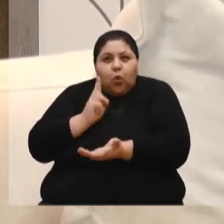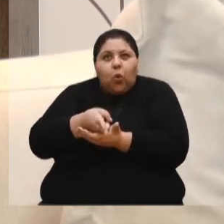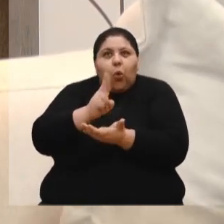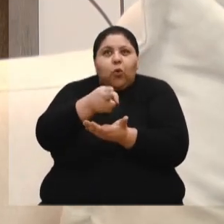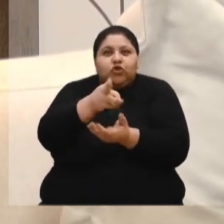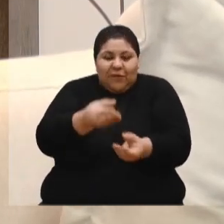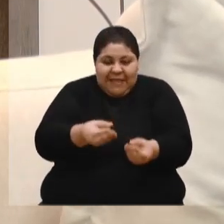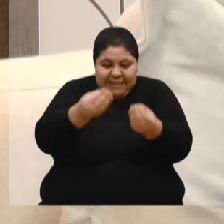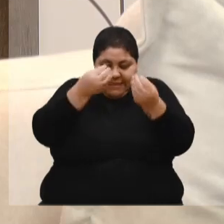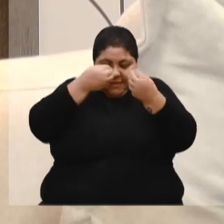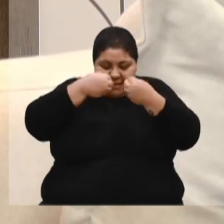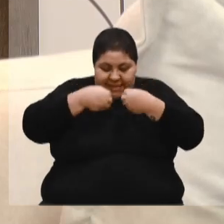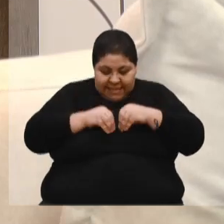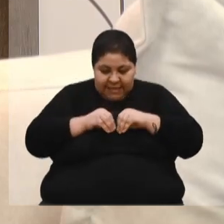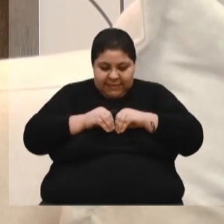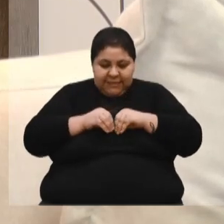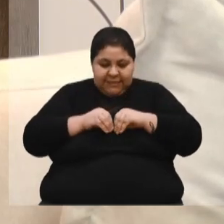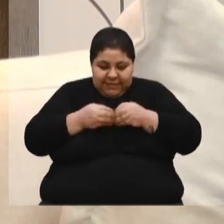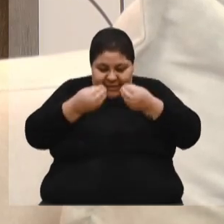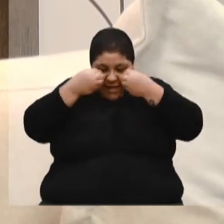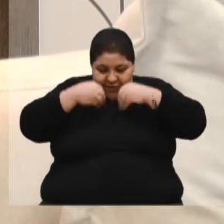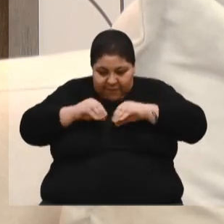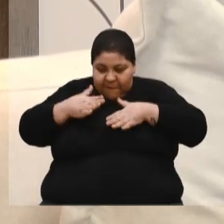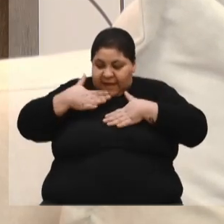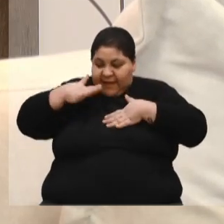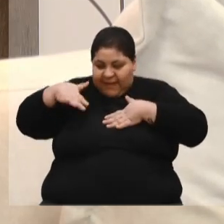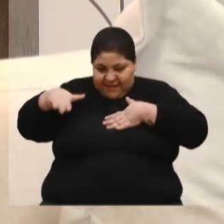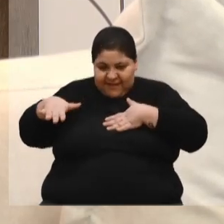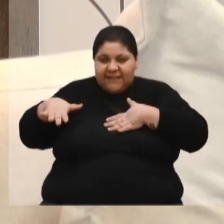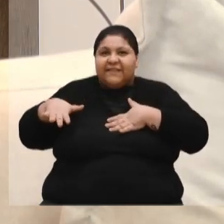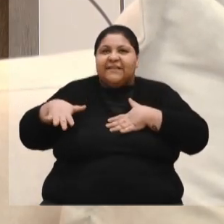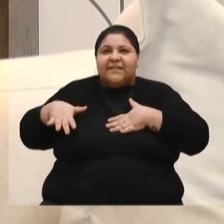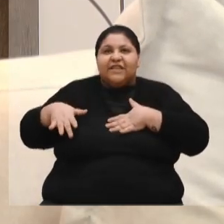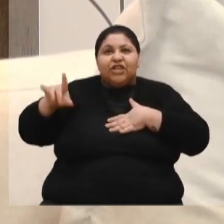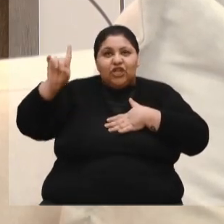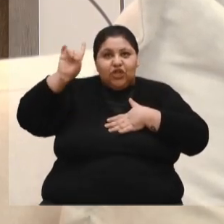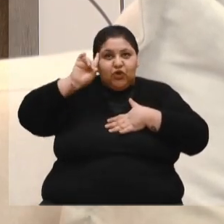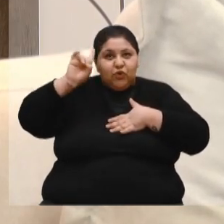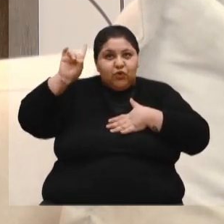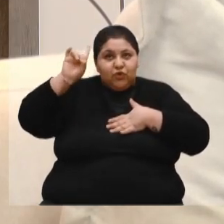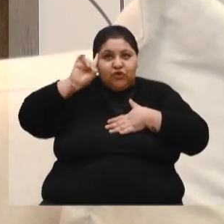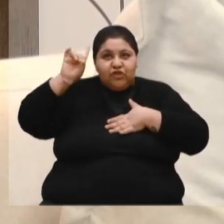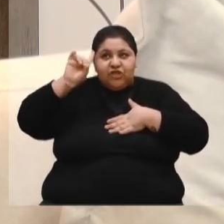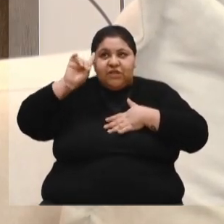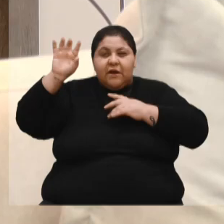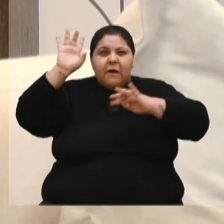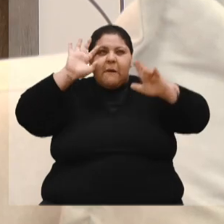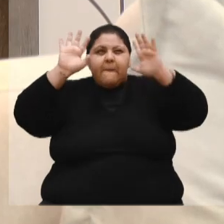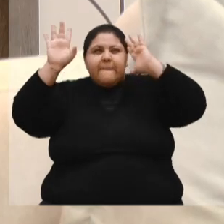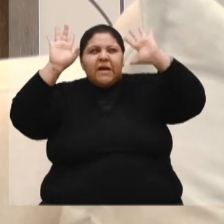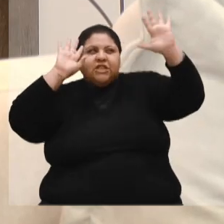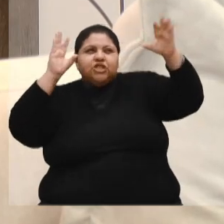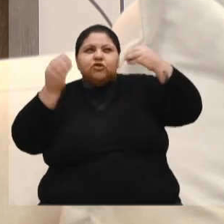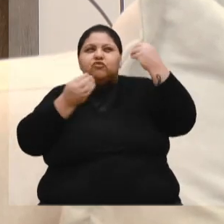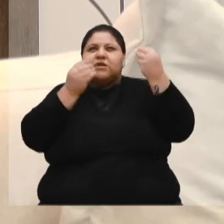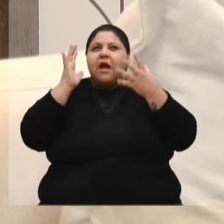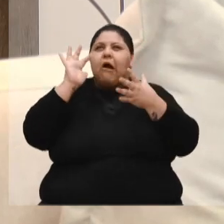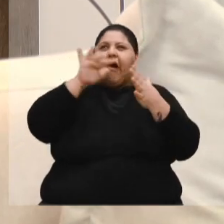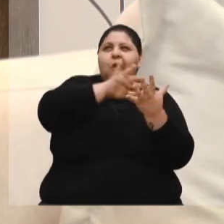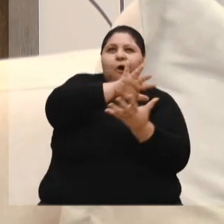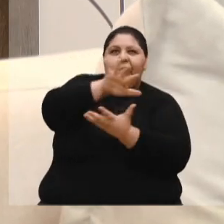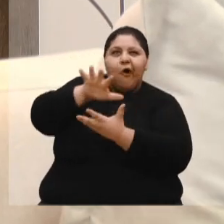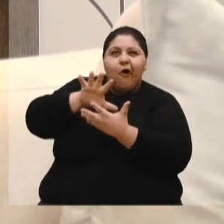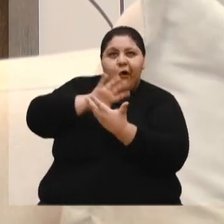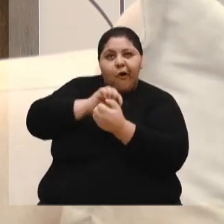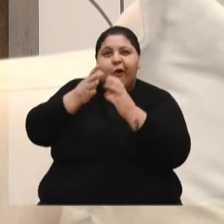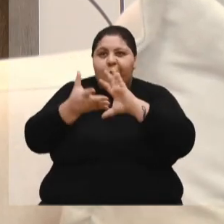né, dentro da minha criança, né, que permeia todo dia esse cenário artístico. Então,